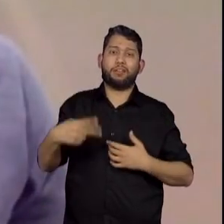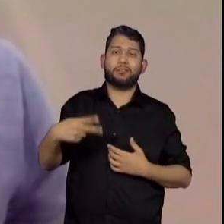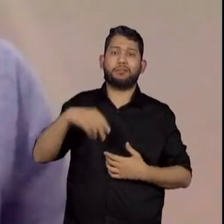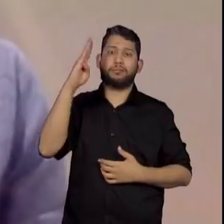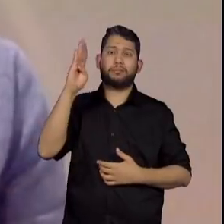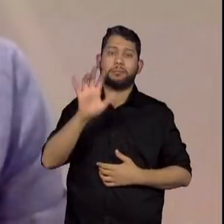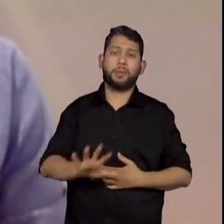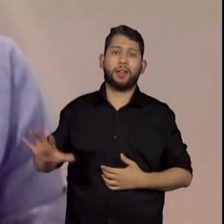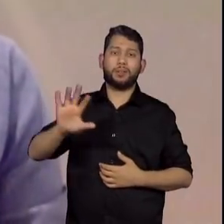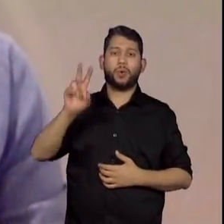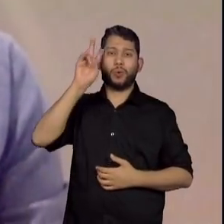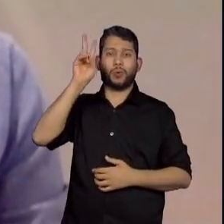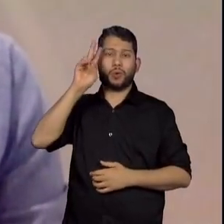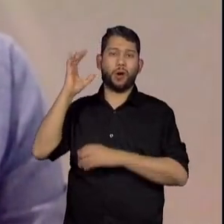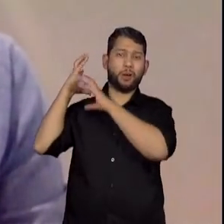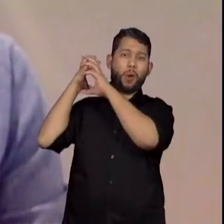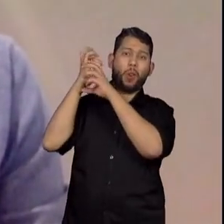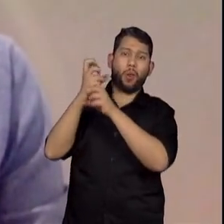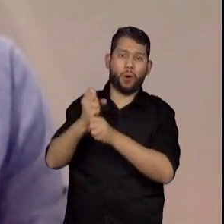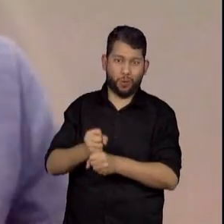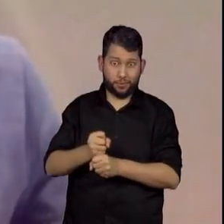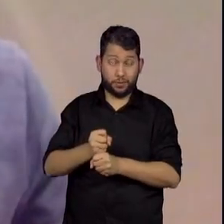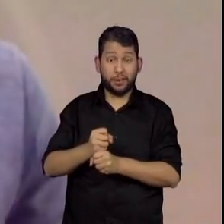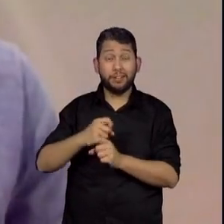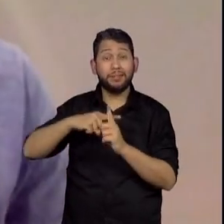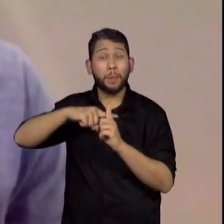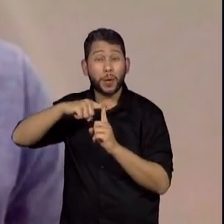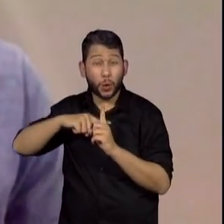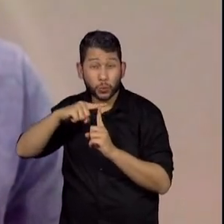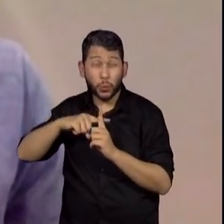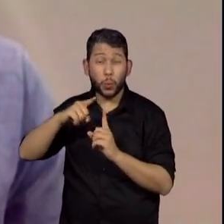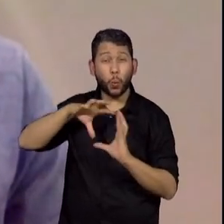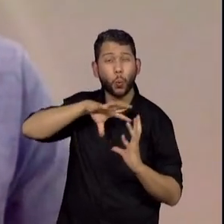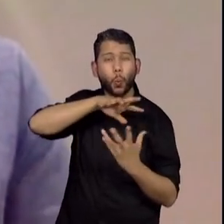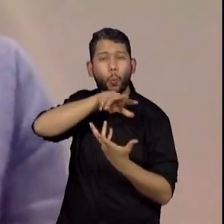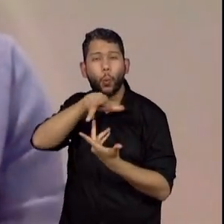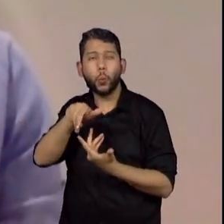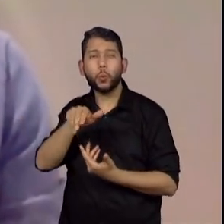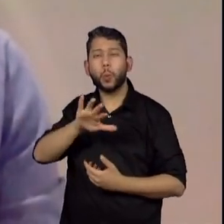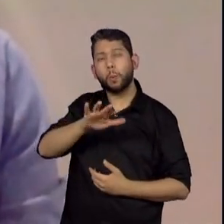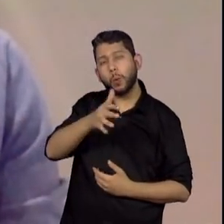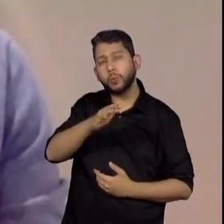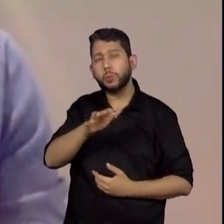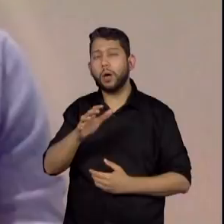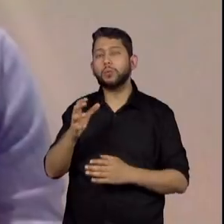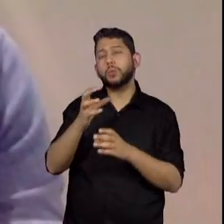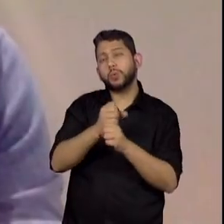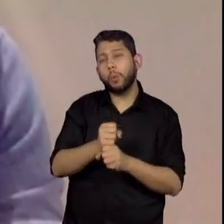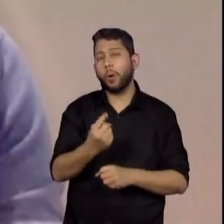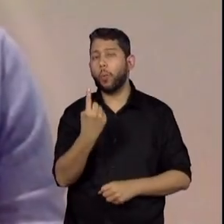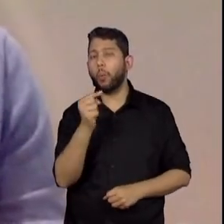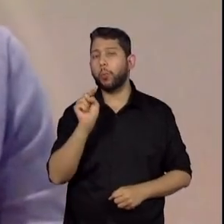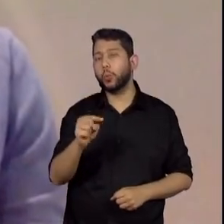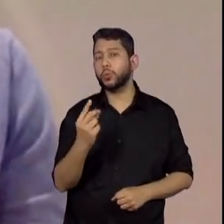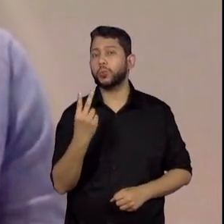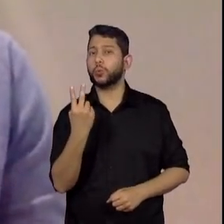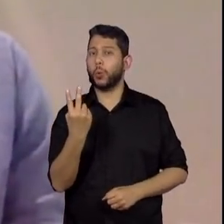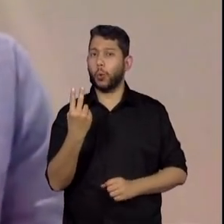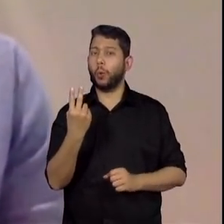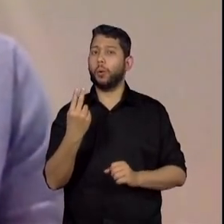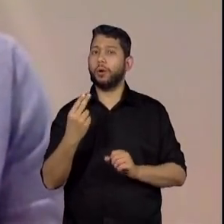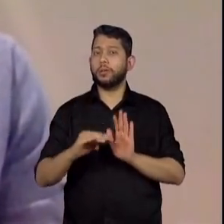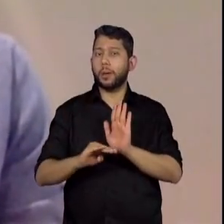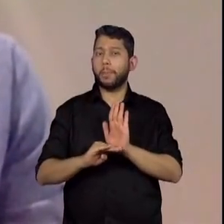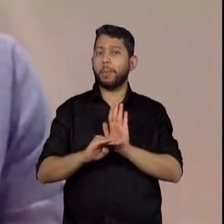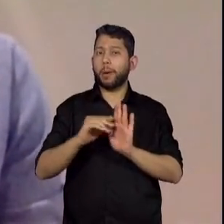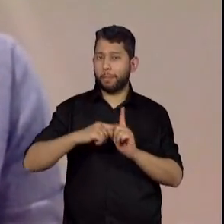no período histórico, né? A temperatura média global hoje, a gente já está em torno de 1,2, comparado